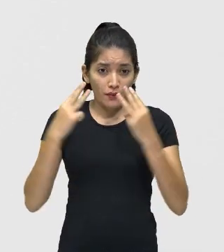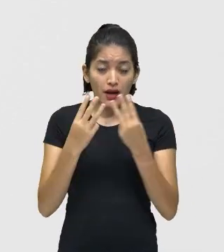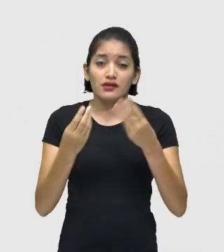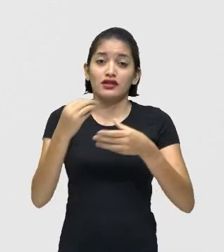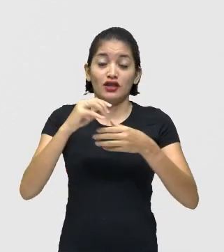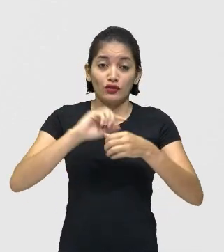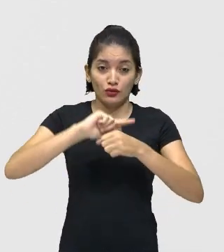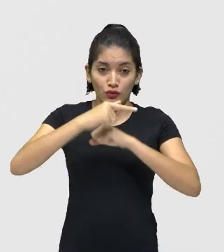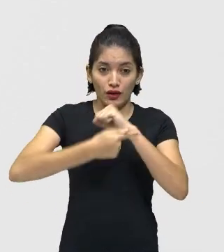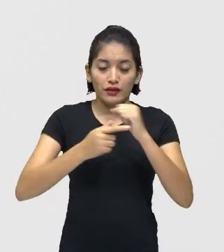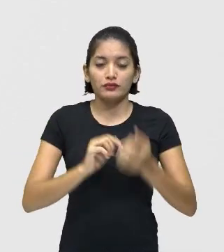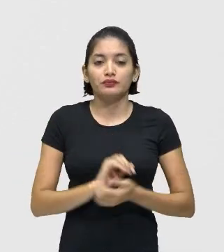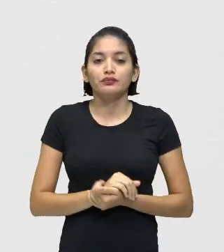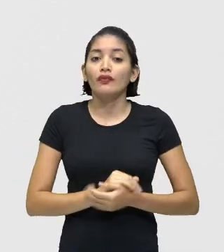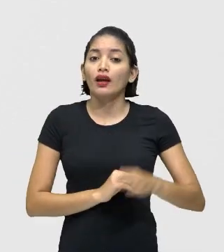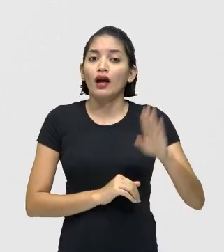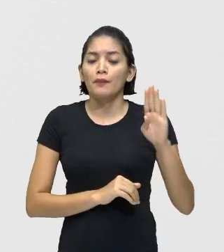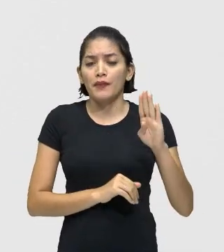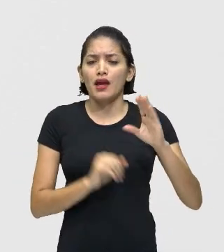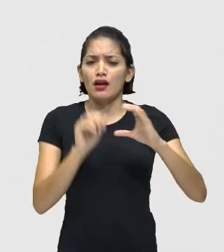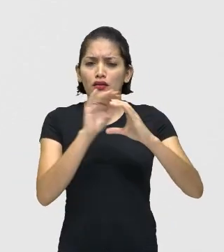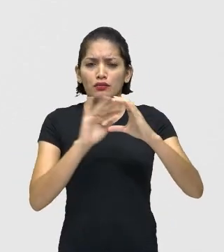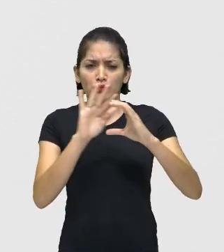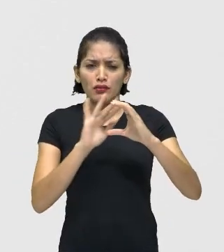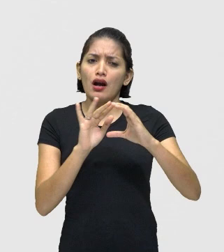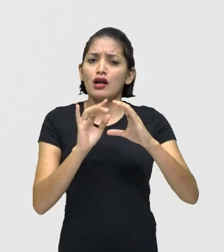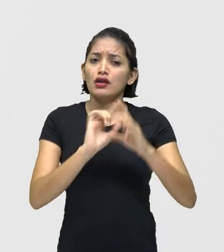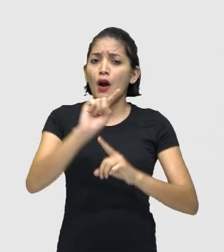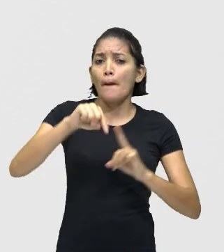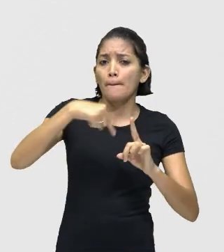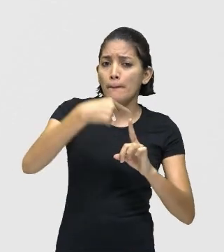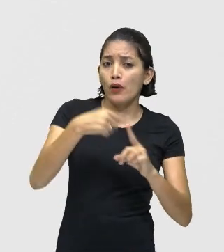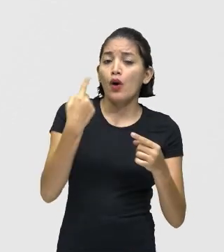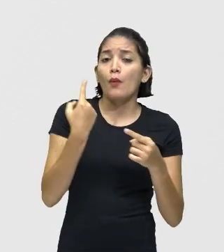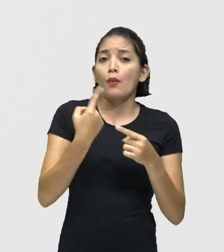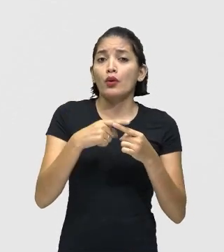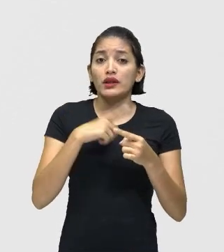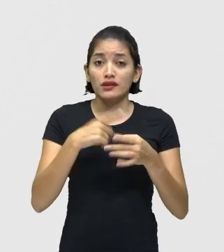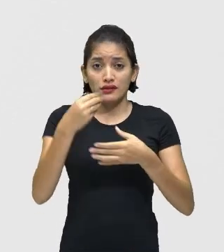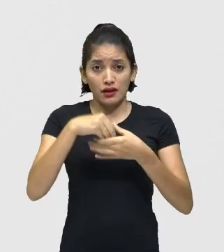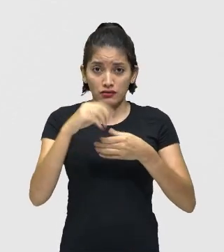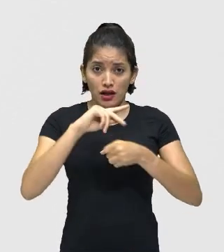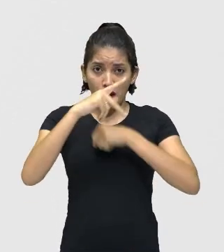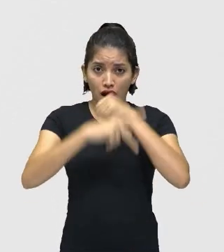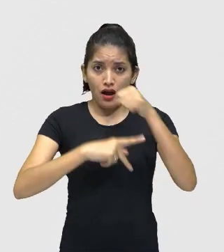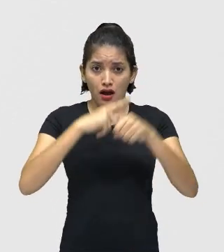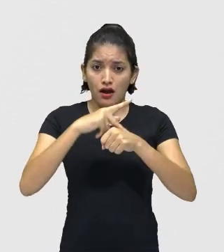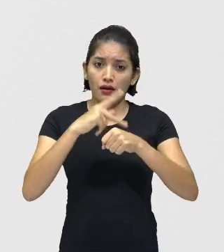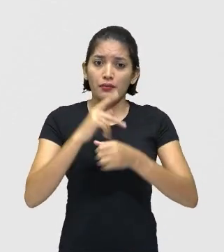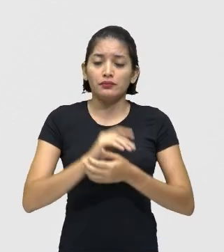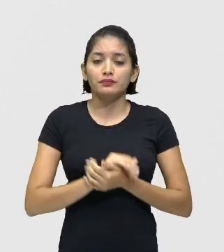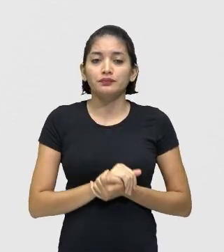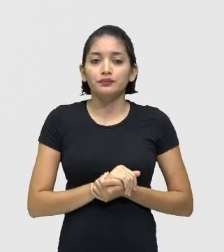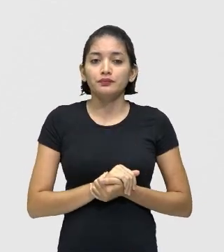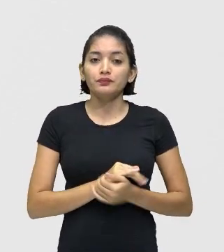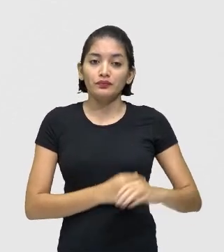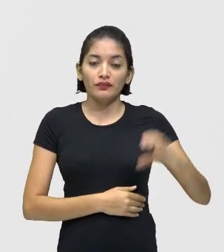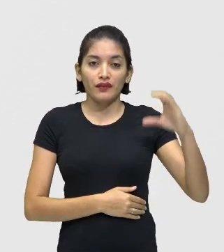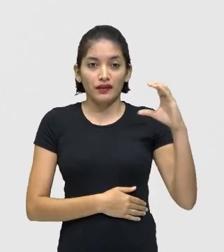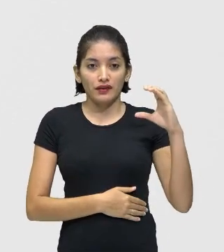átomo, uma grande região carregada positivamente, pois é formada apenas por prótons. Alternativa